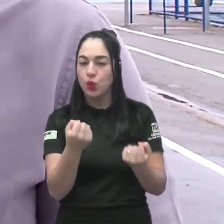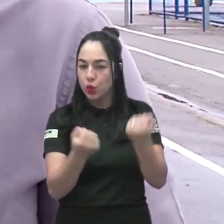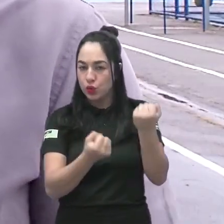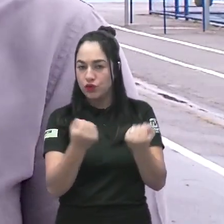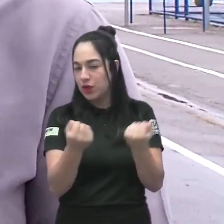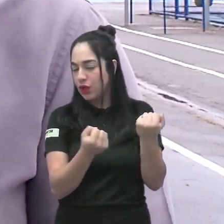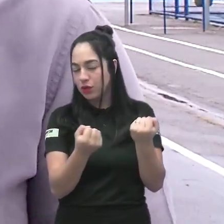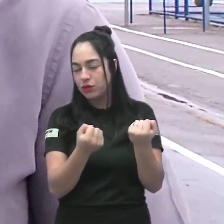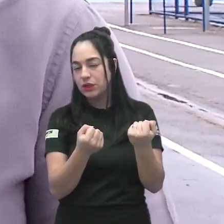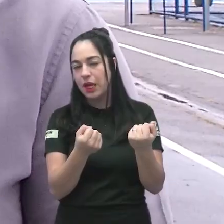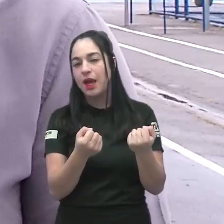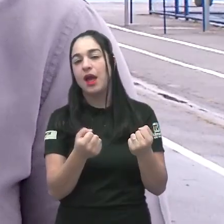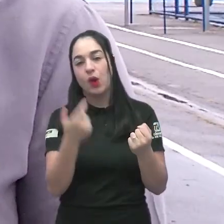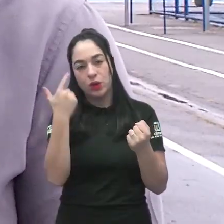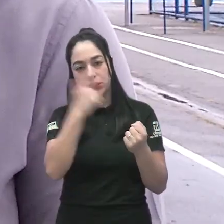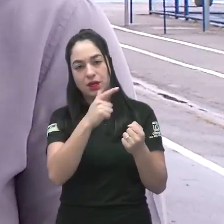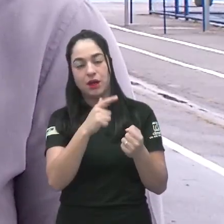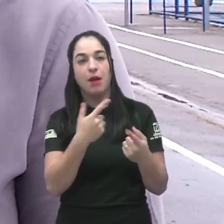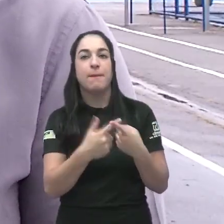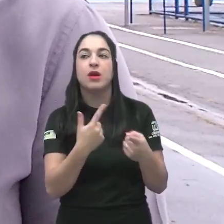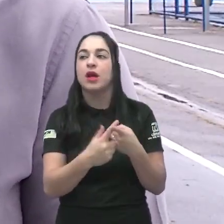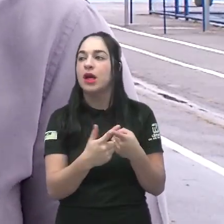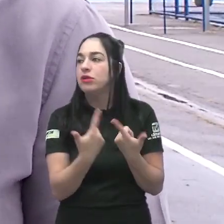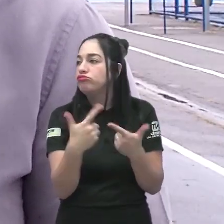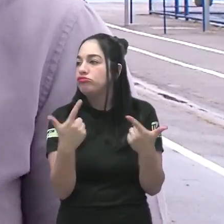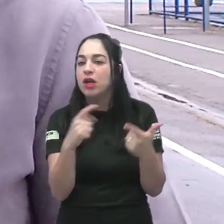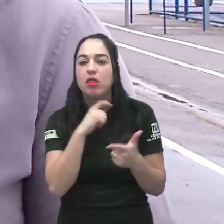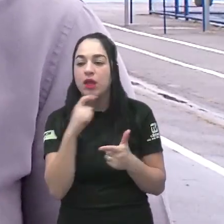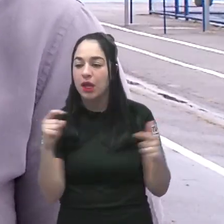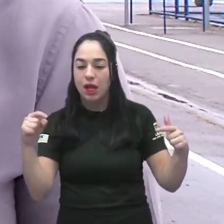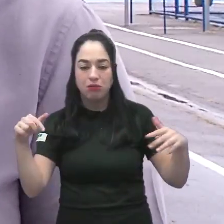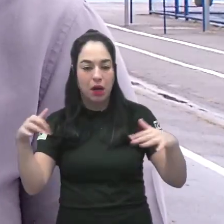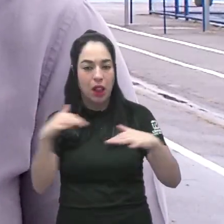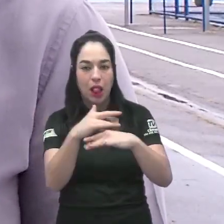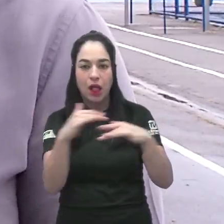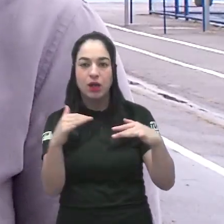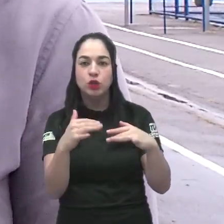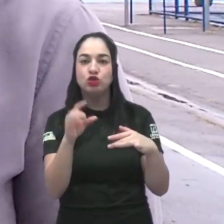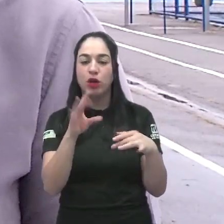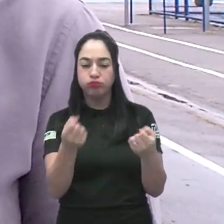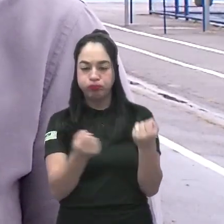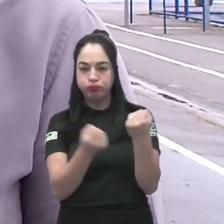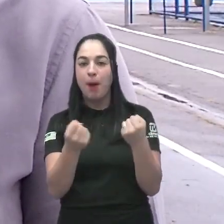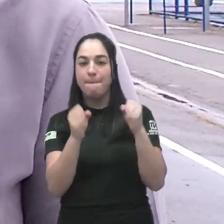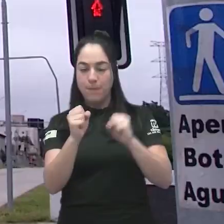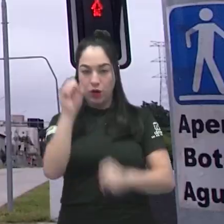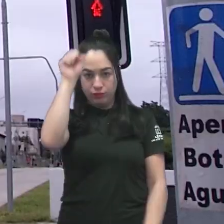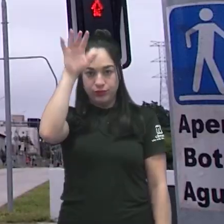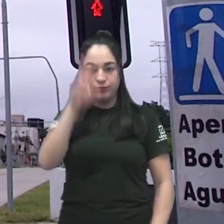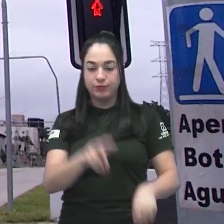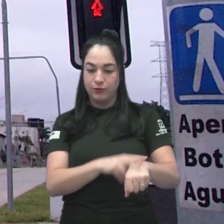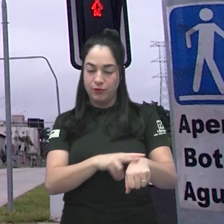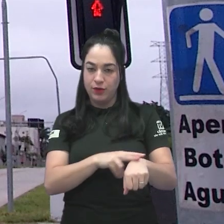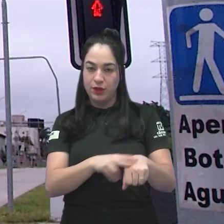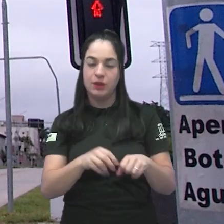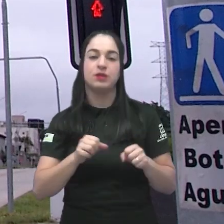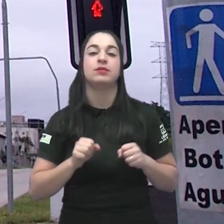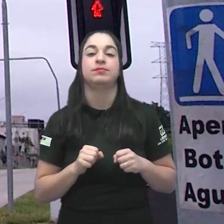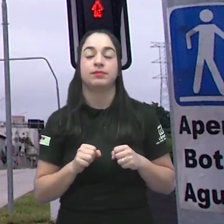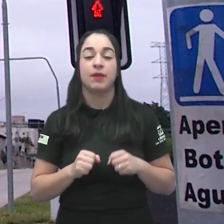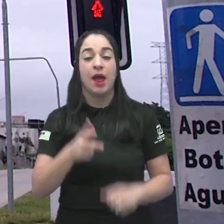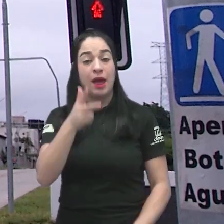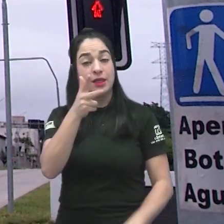Então os veículos não ficam ali parados de forma, né, sem a eficácia correta do semáforo. As câmeras também